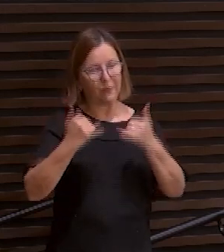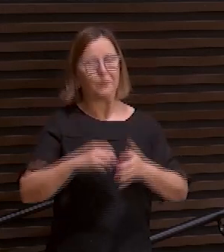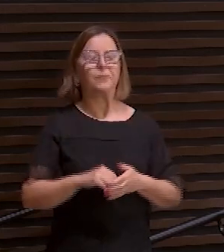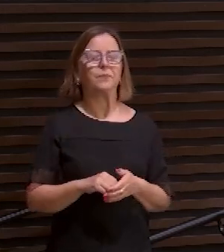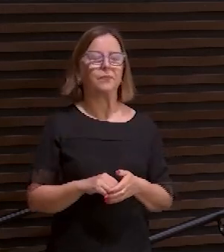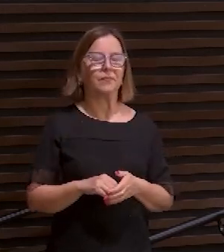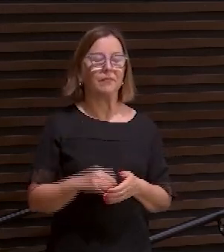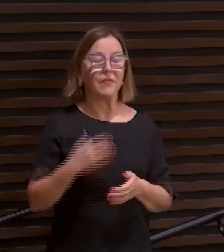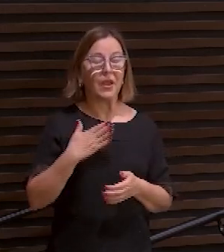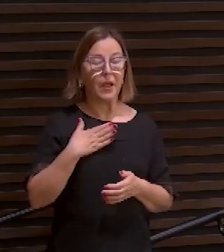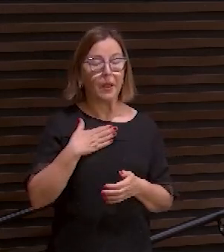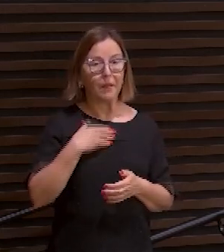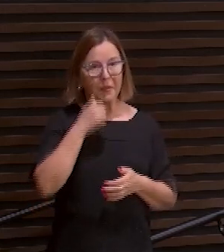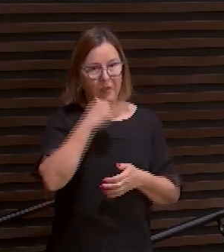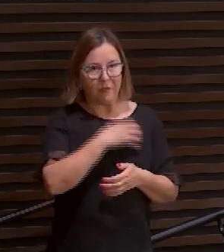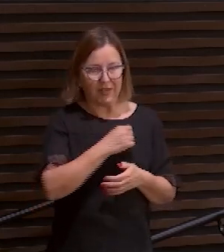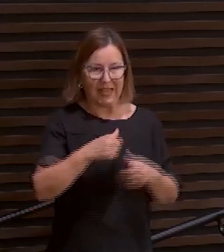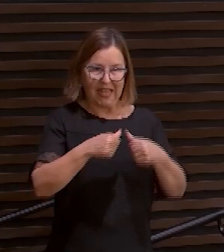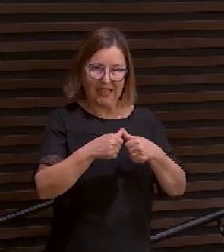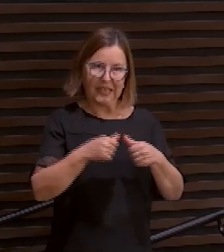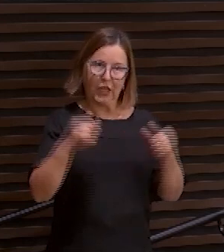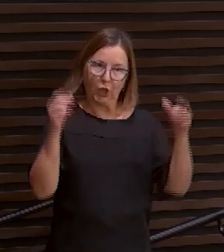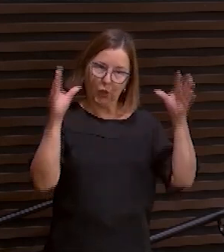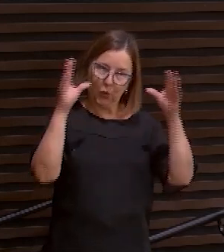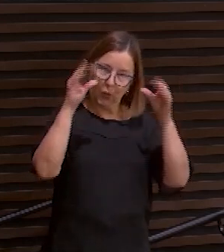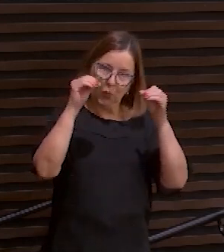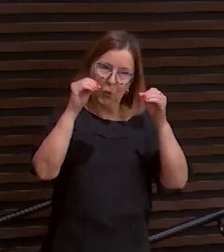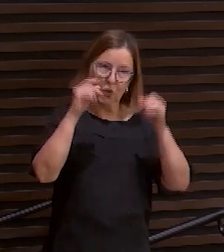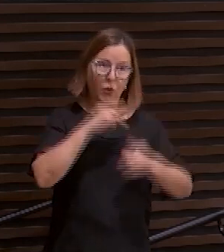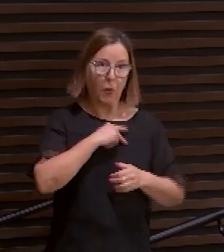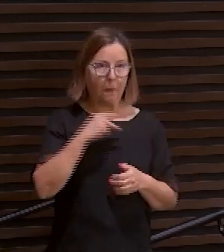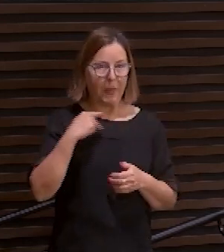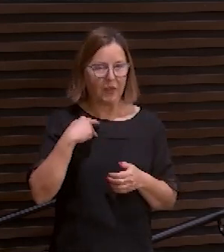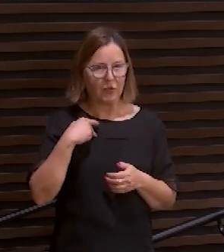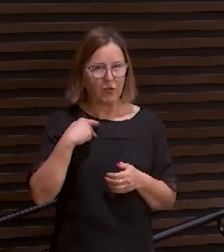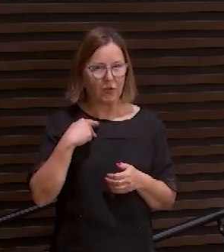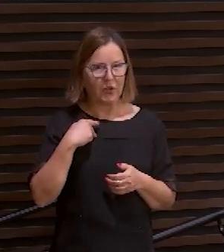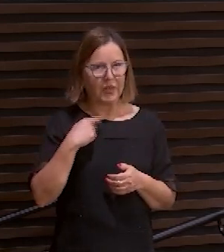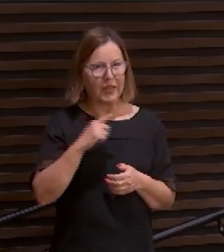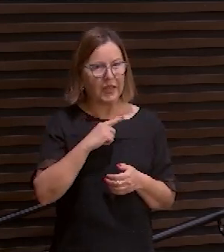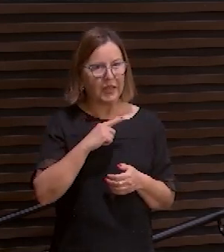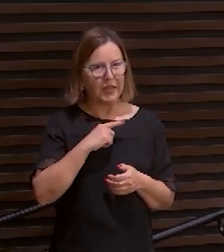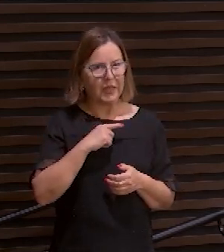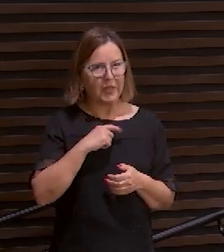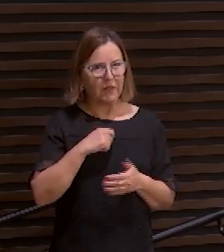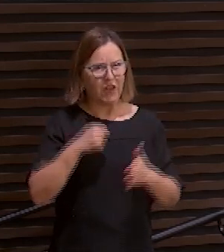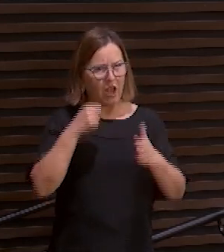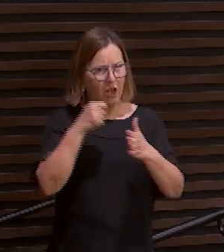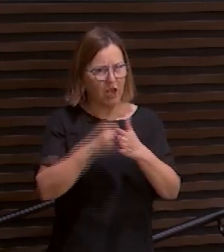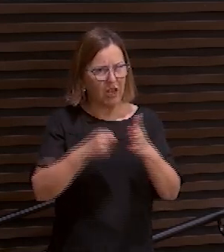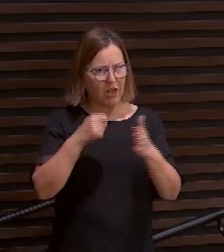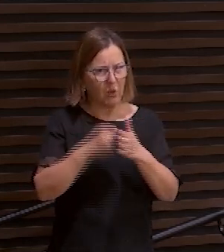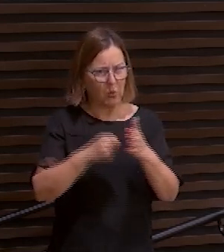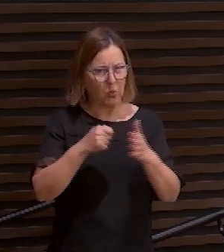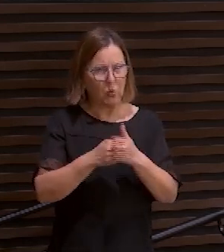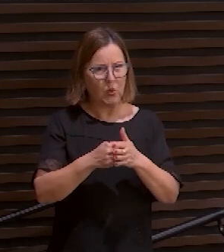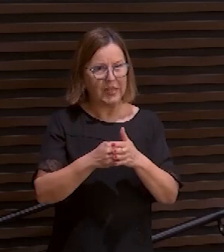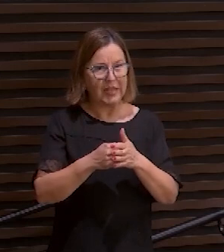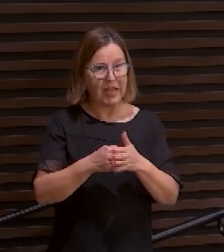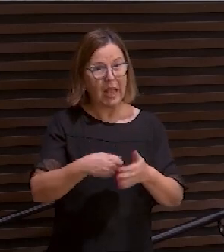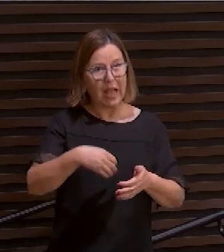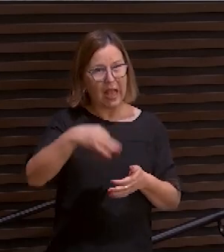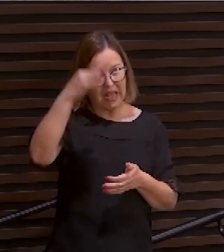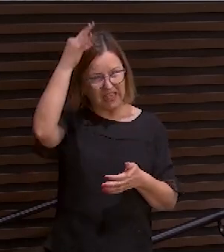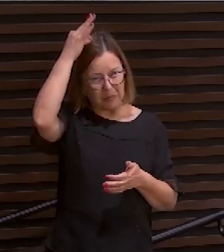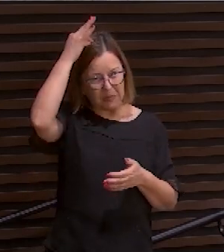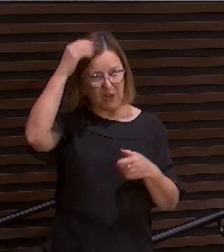minha filha, essa noite o pastor teve uma grande luta com as forças do mal, mas a palavra do